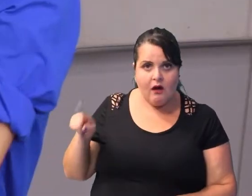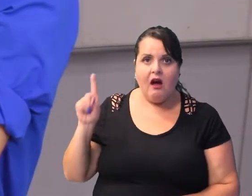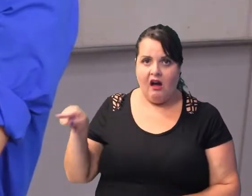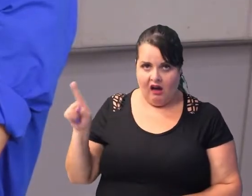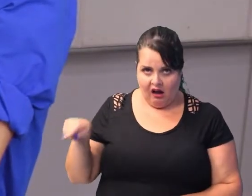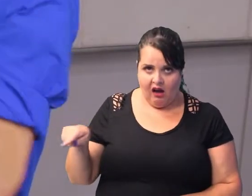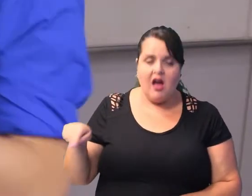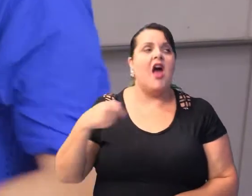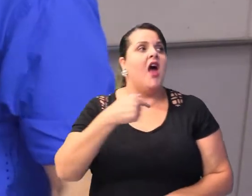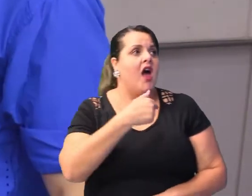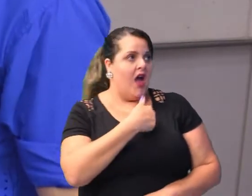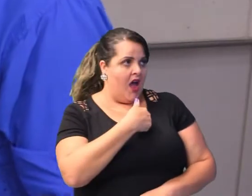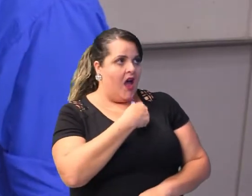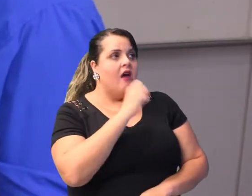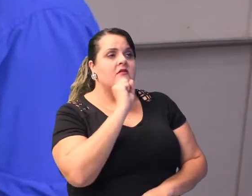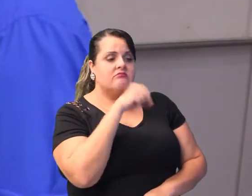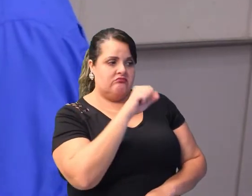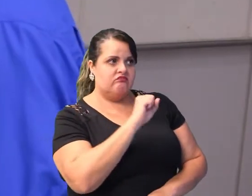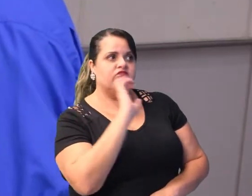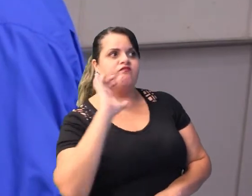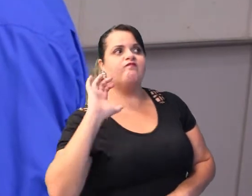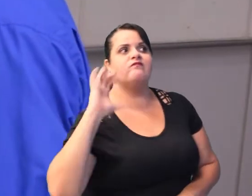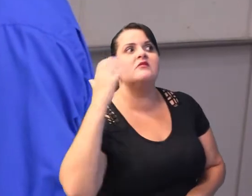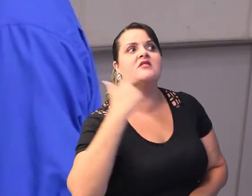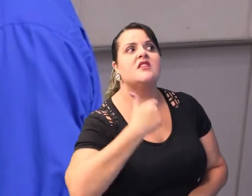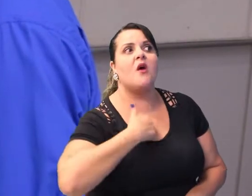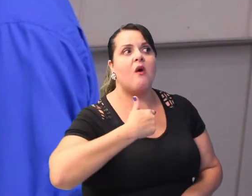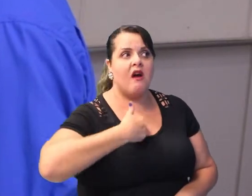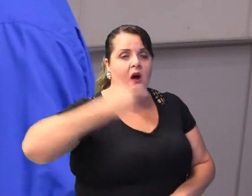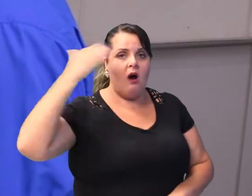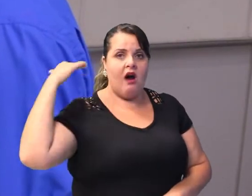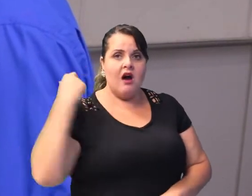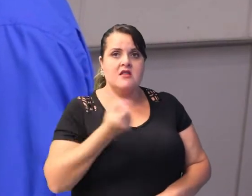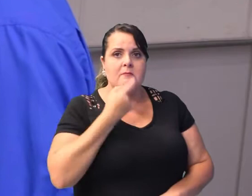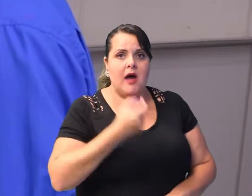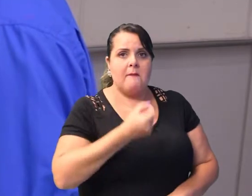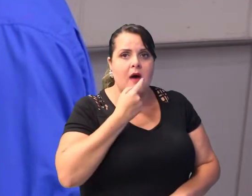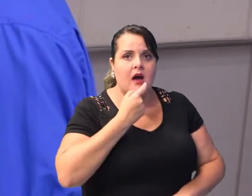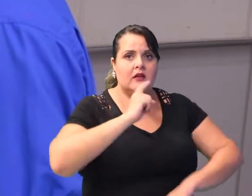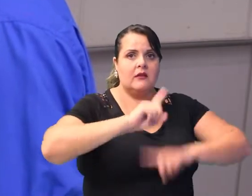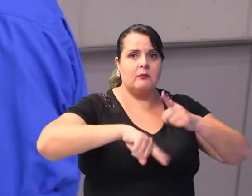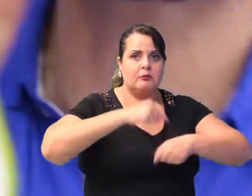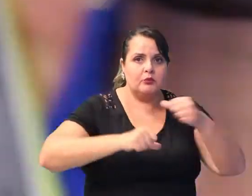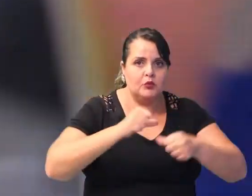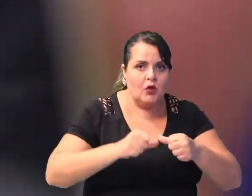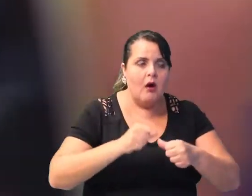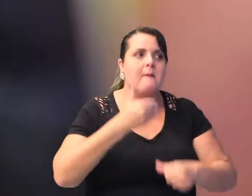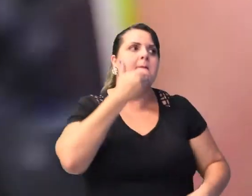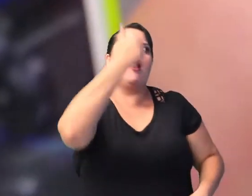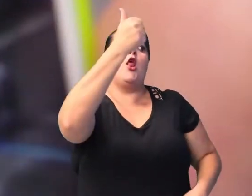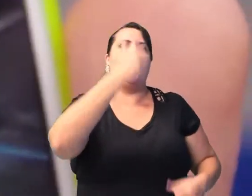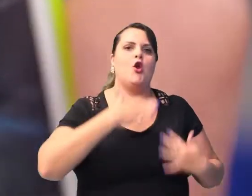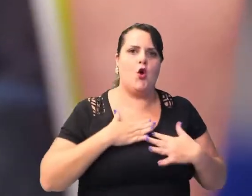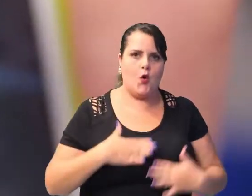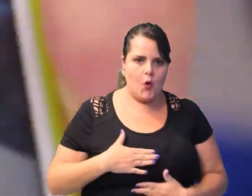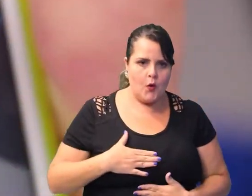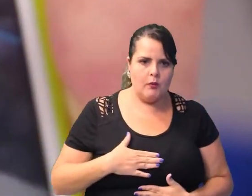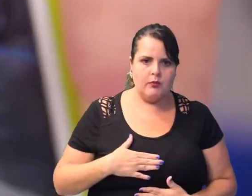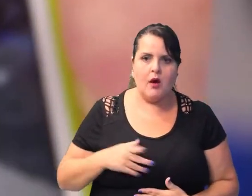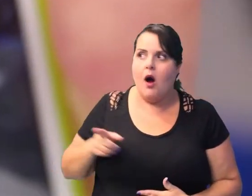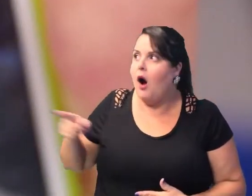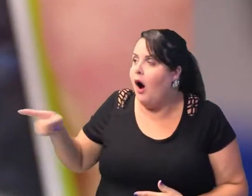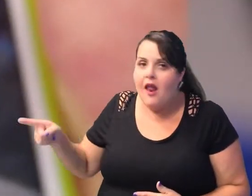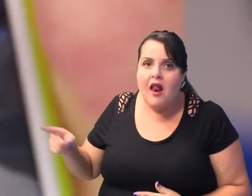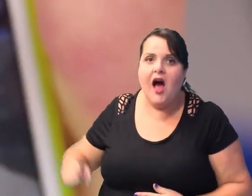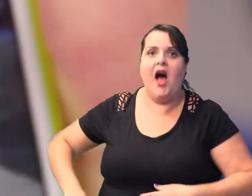viva que ó eu te digo eu parei depois de ter começado e ouvia a diferença na prática quando eu falei que faz negócio intenso que